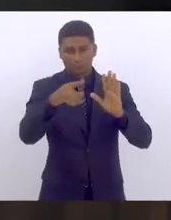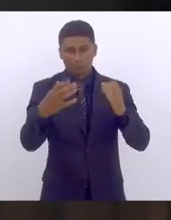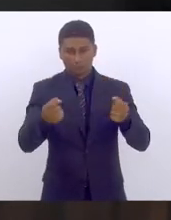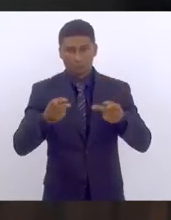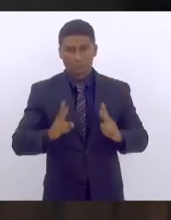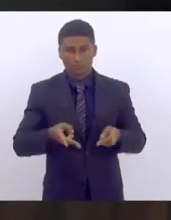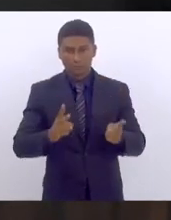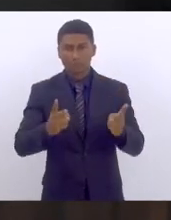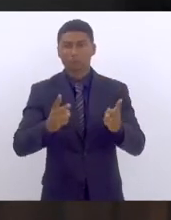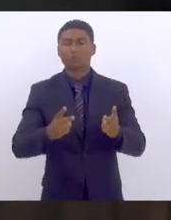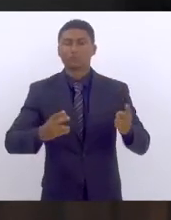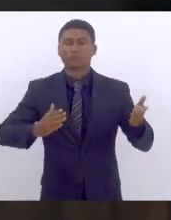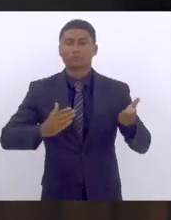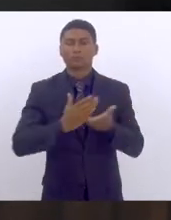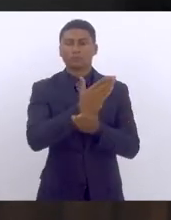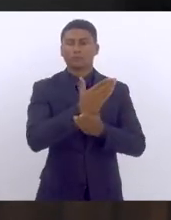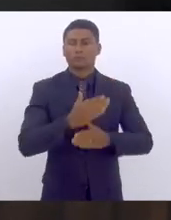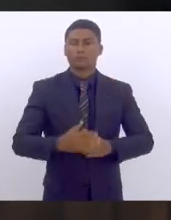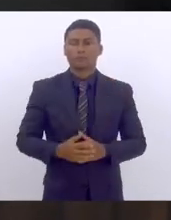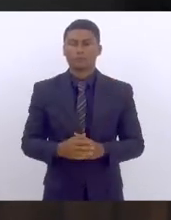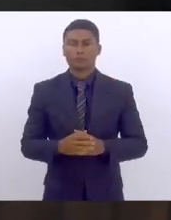estão. Aprovado vai...